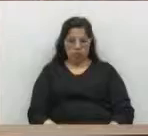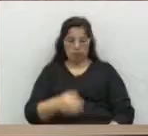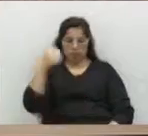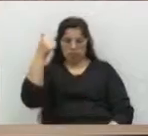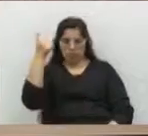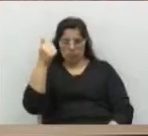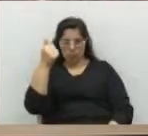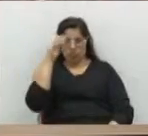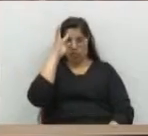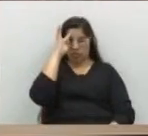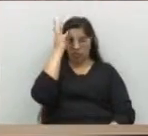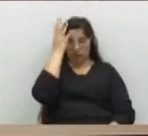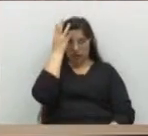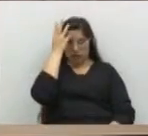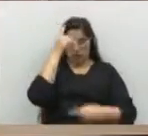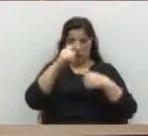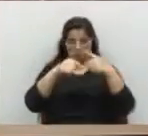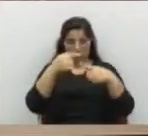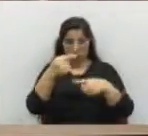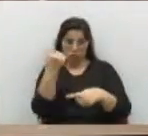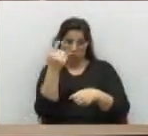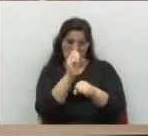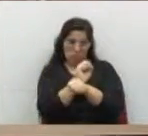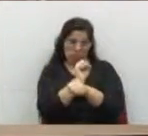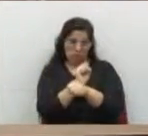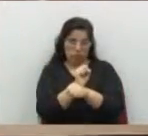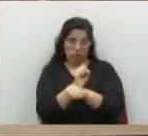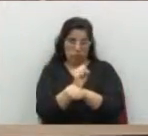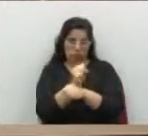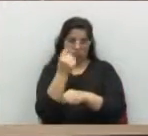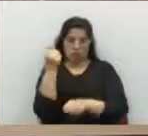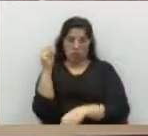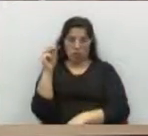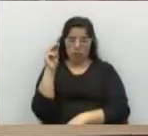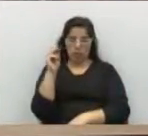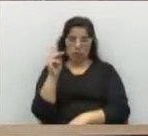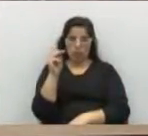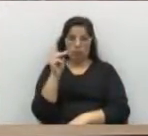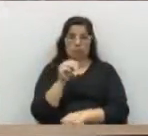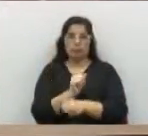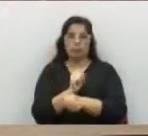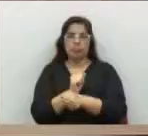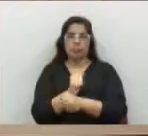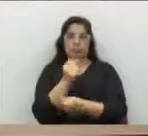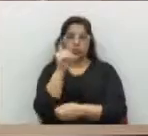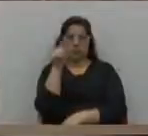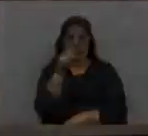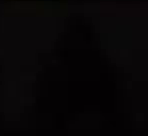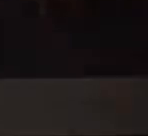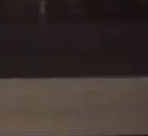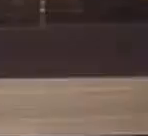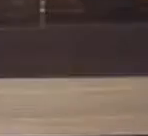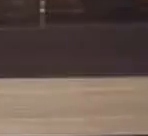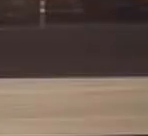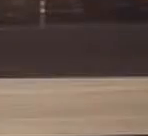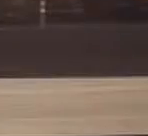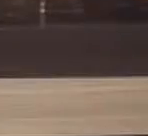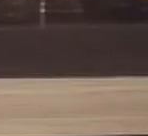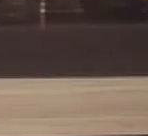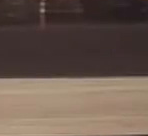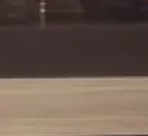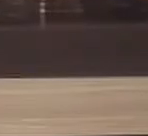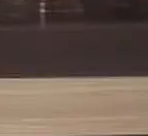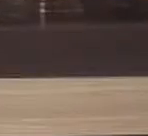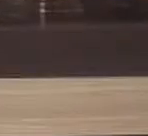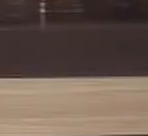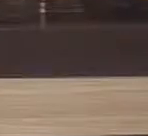primeiro. É em cima disso. Um minuto de suspensão. A sessão está